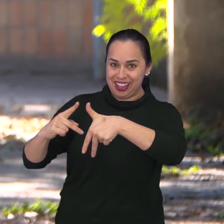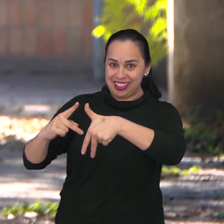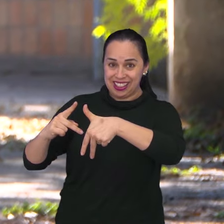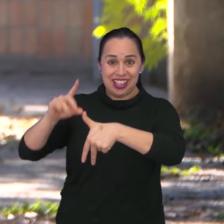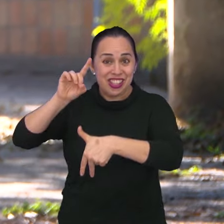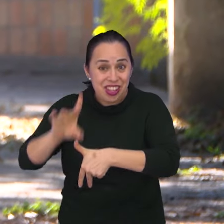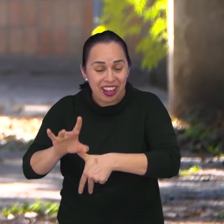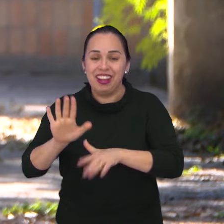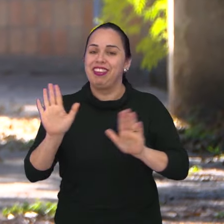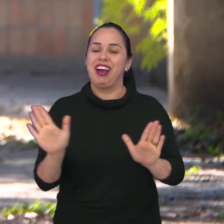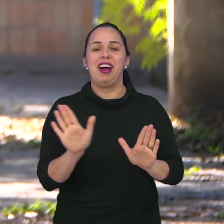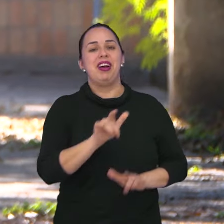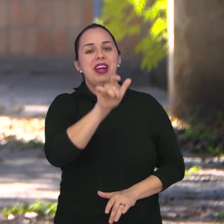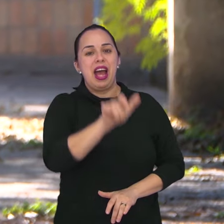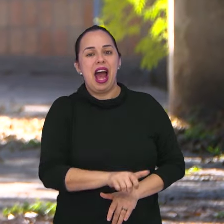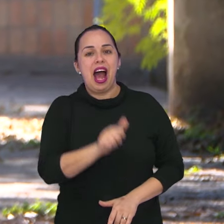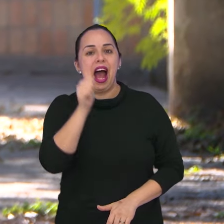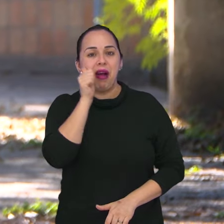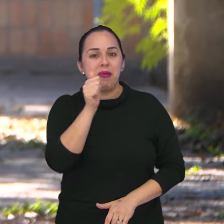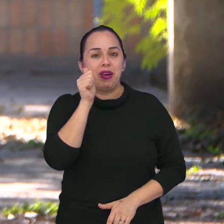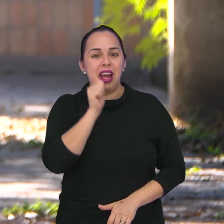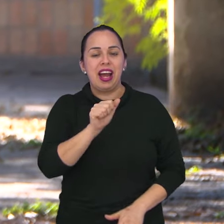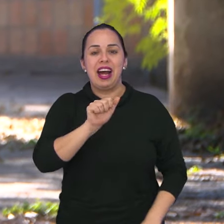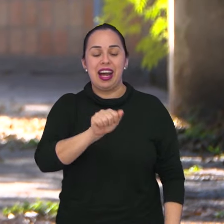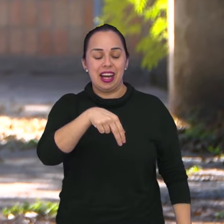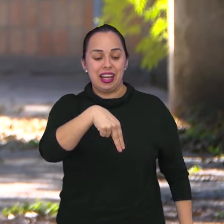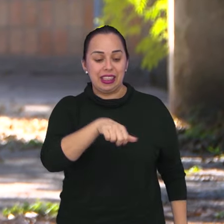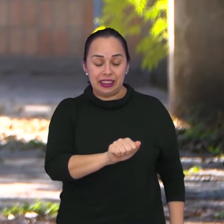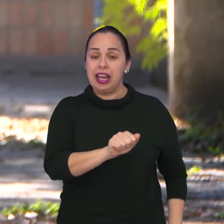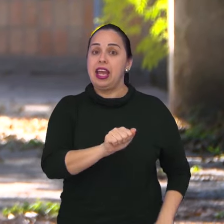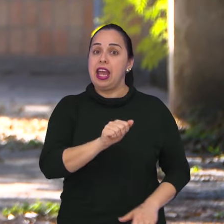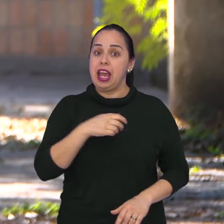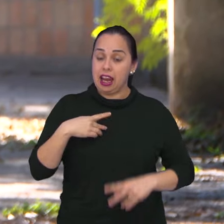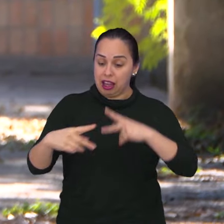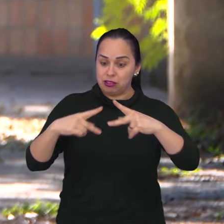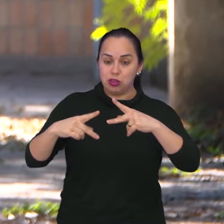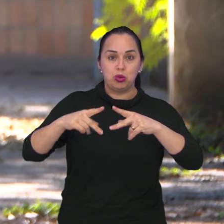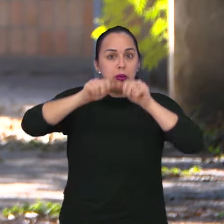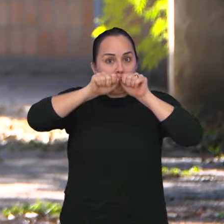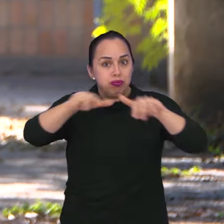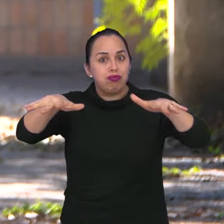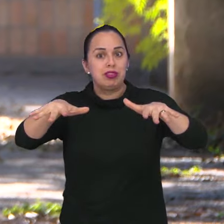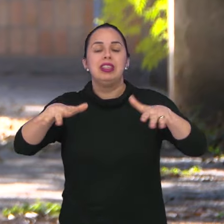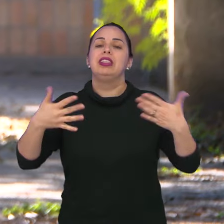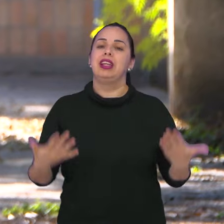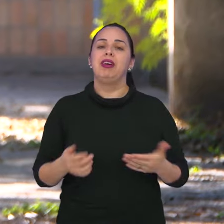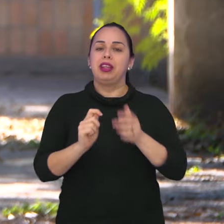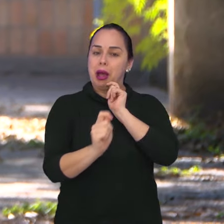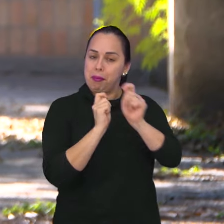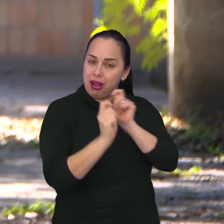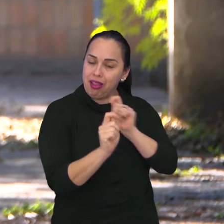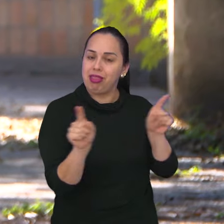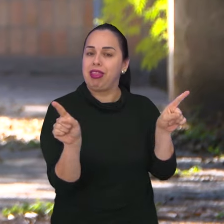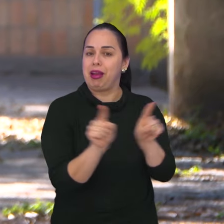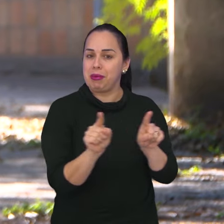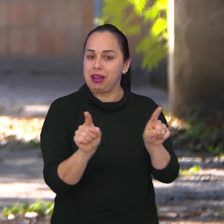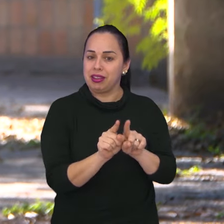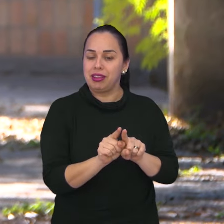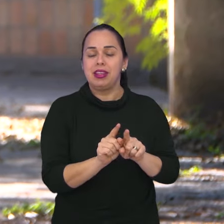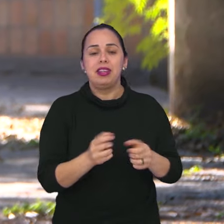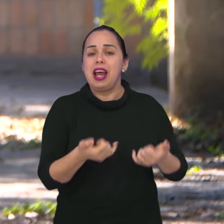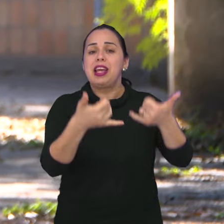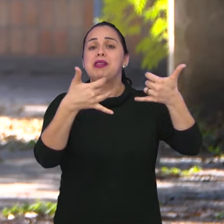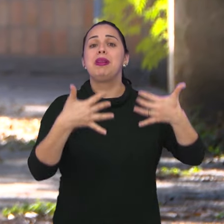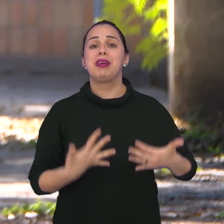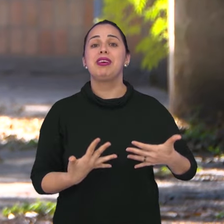nossa cidade. A folclorista Ângela Savastano, que ajuda a divulgar o nome de São José para o mundo todo, foi entrevistada aqui no